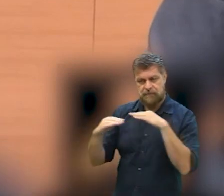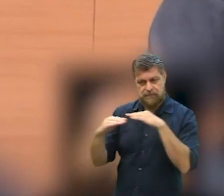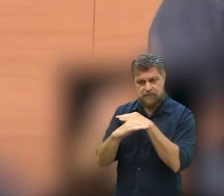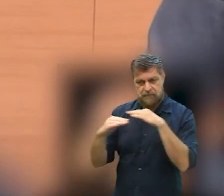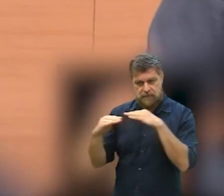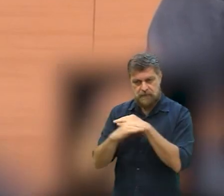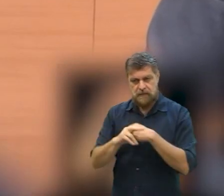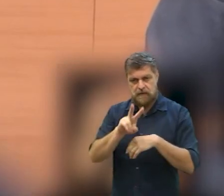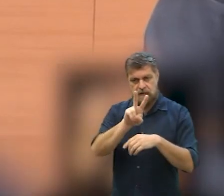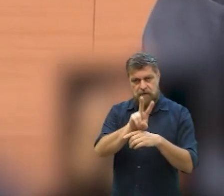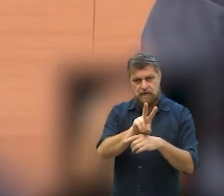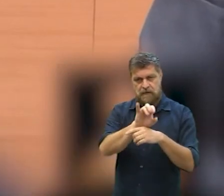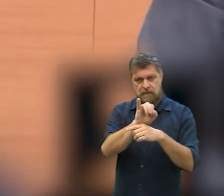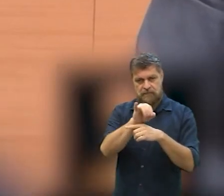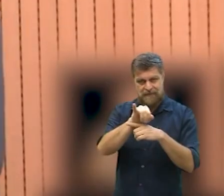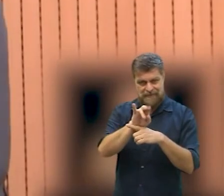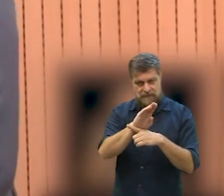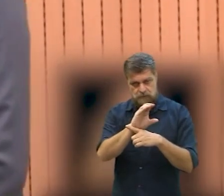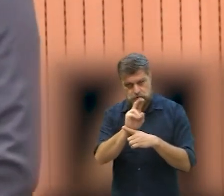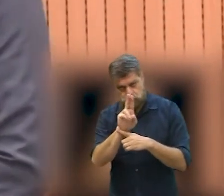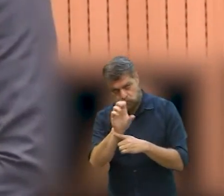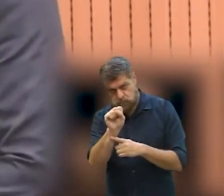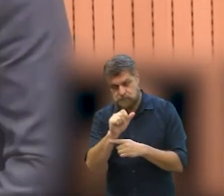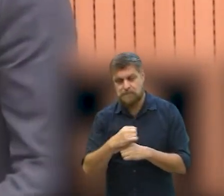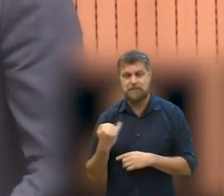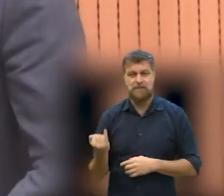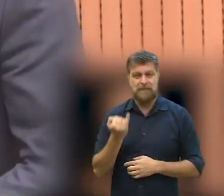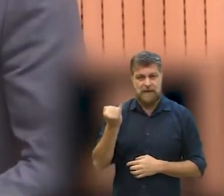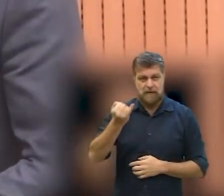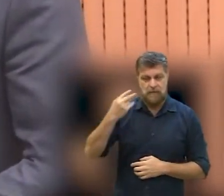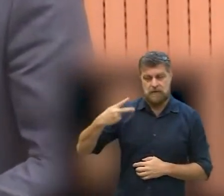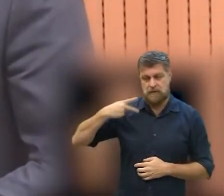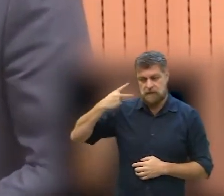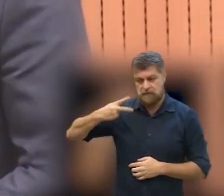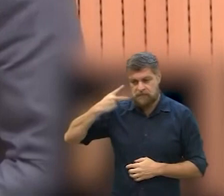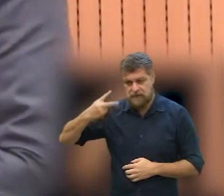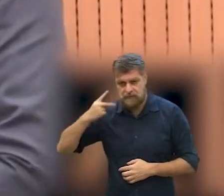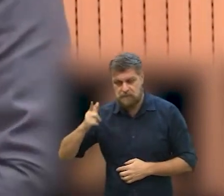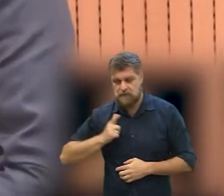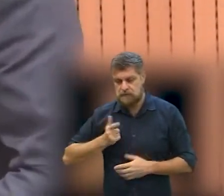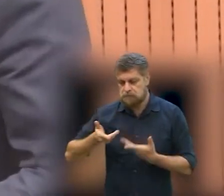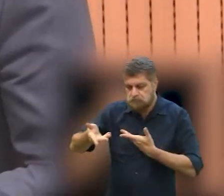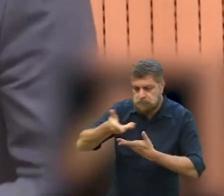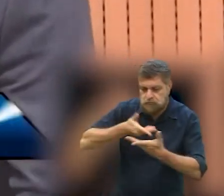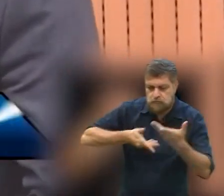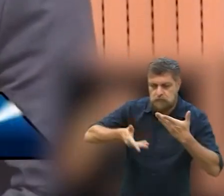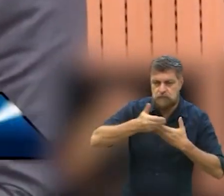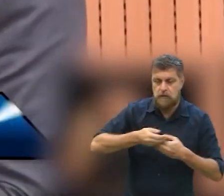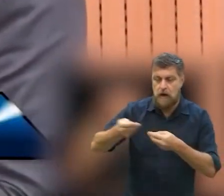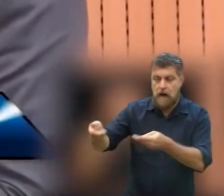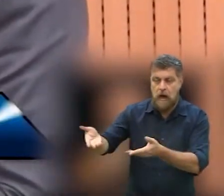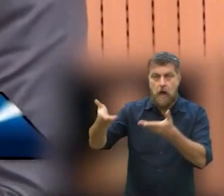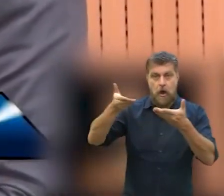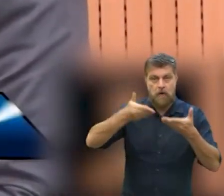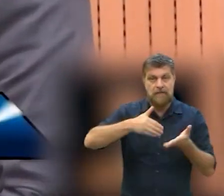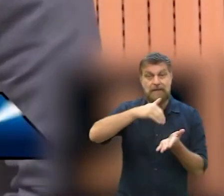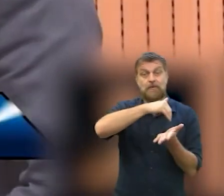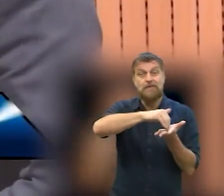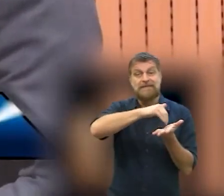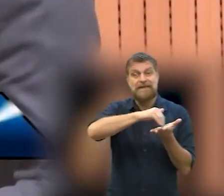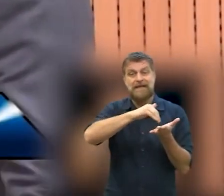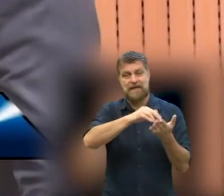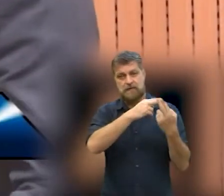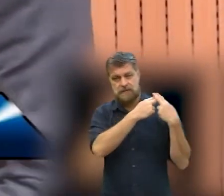de Transportes, Vinícius Riveretti. Muito importante essa participação entre os vereadores, trazendo aqui em pauta o